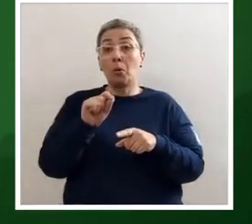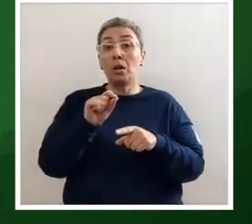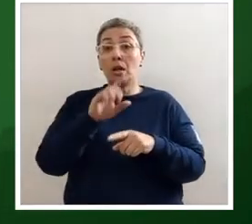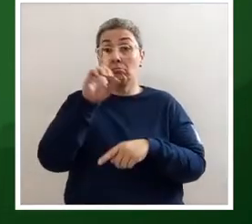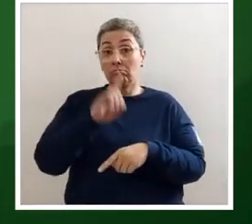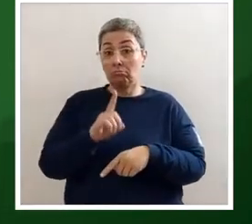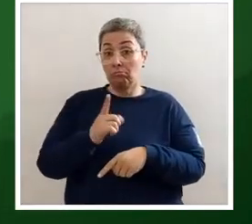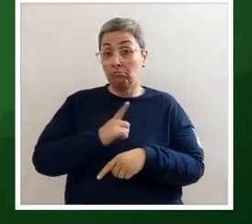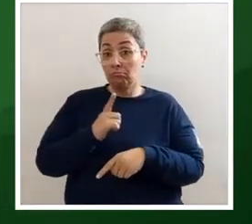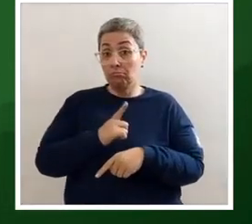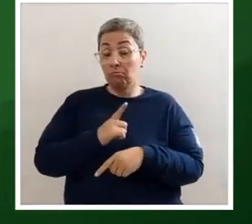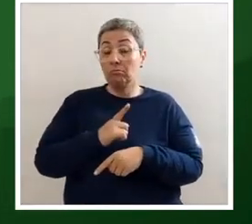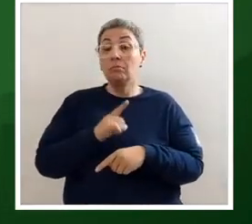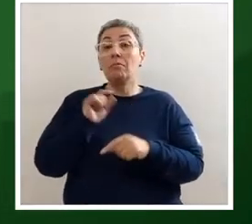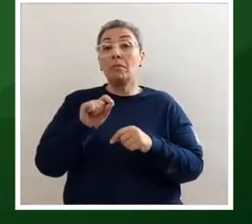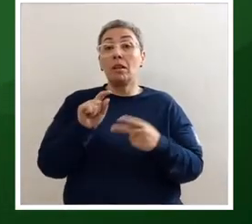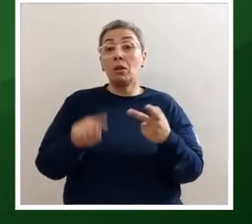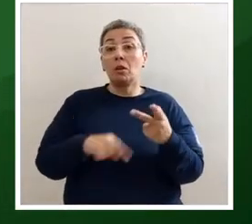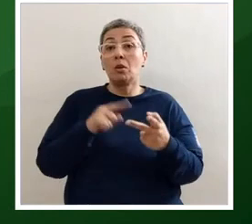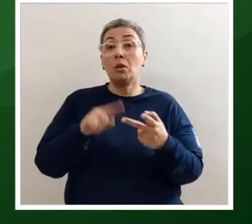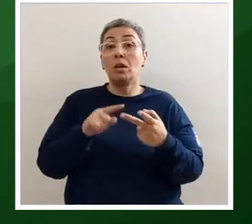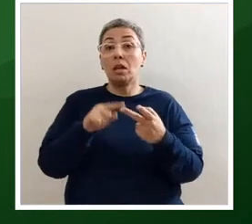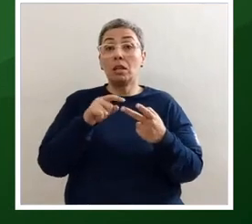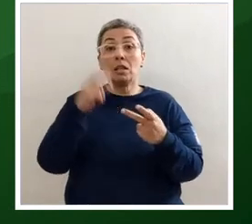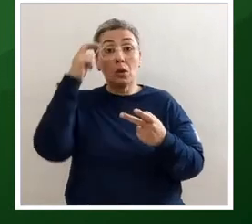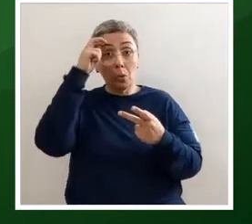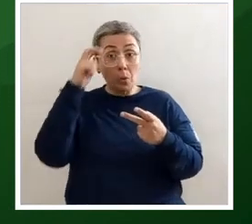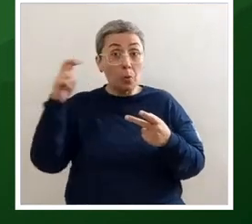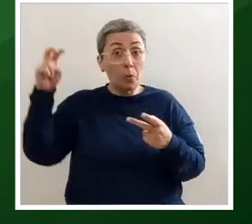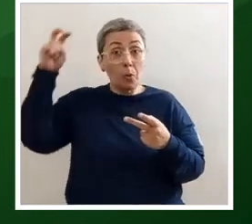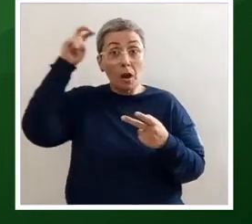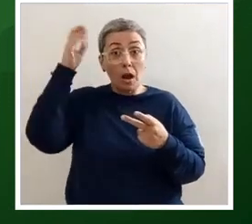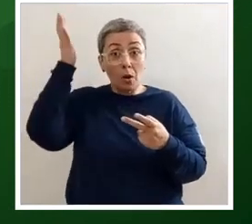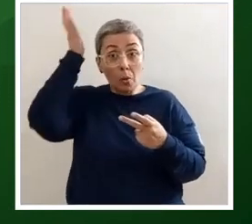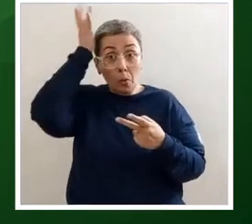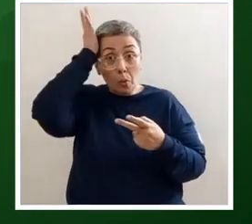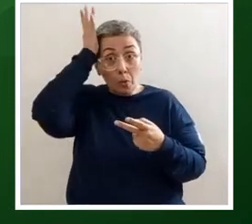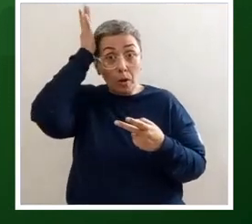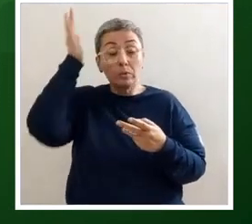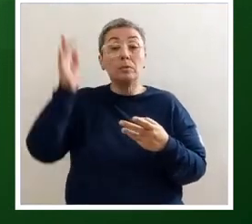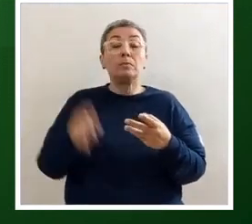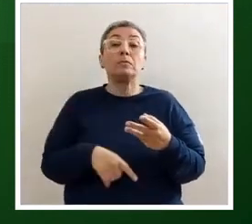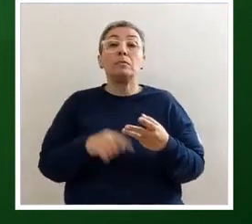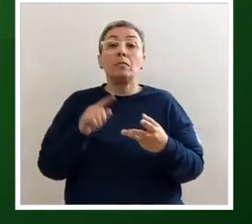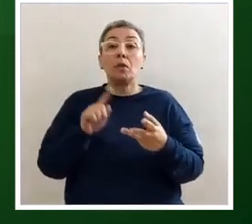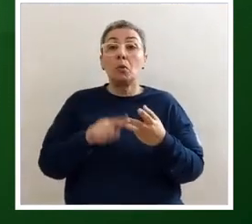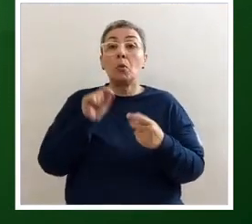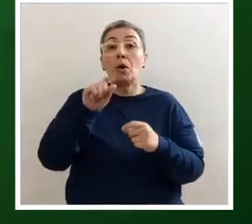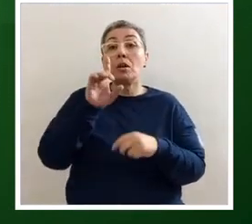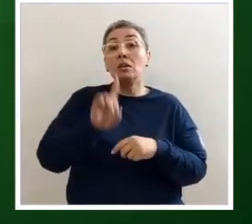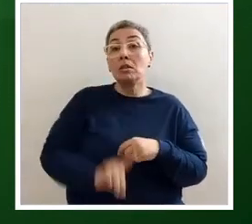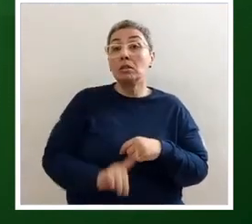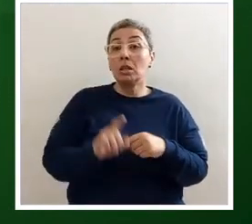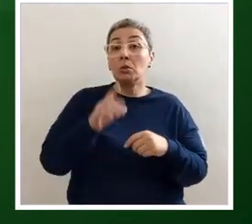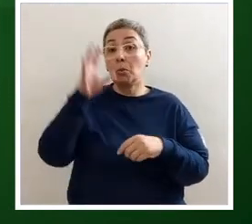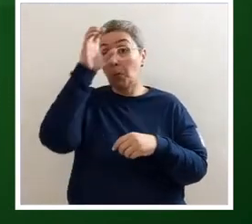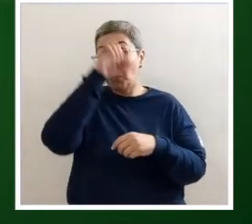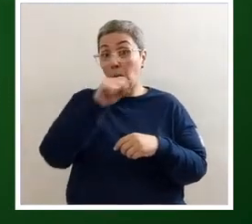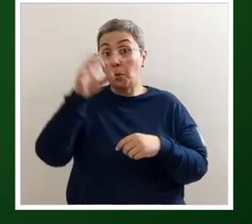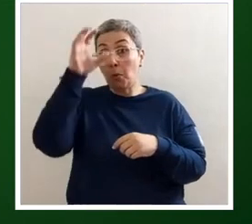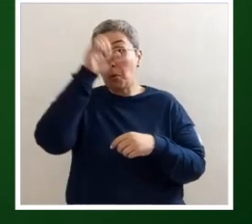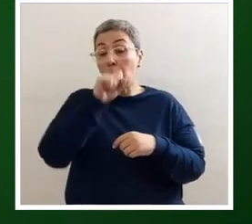deficiência e ao de altas habilidades superdotados o direito de aprender